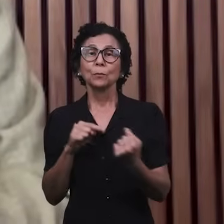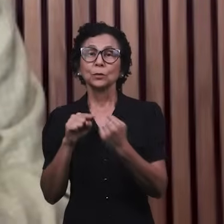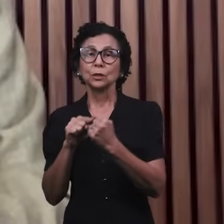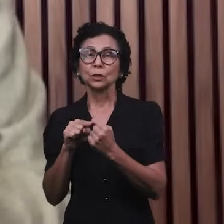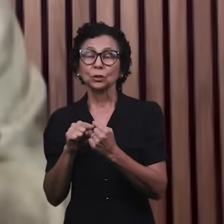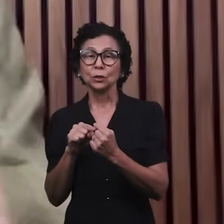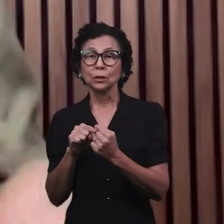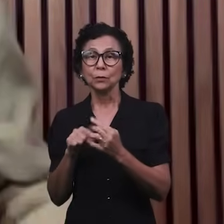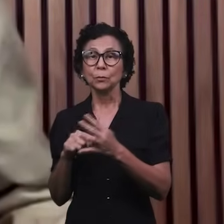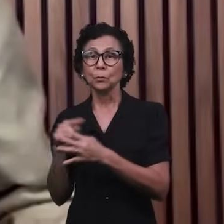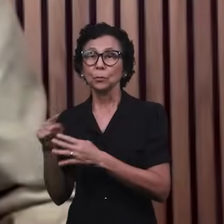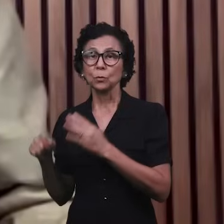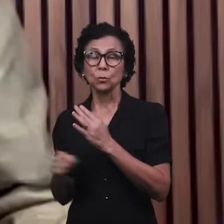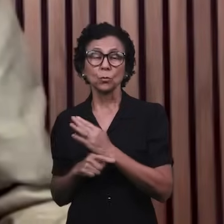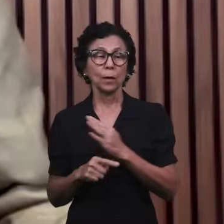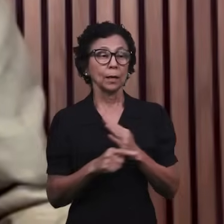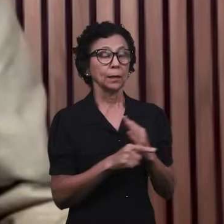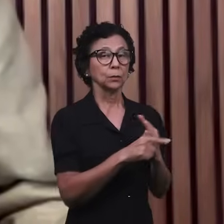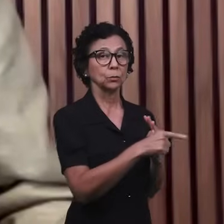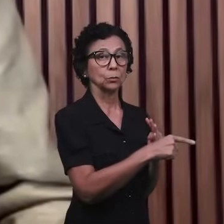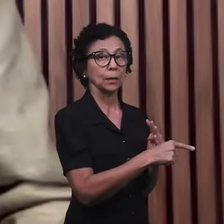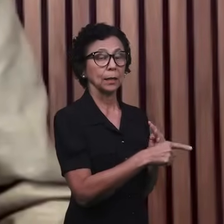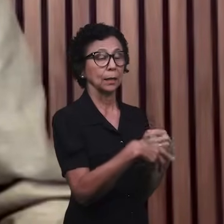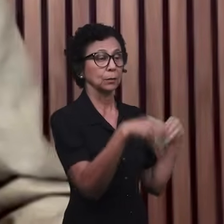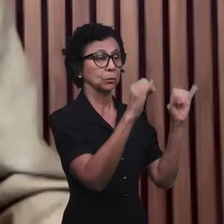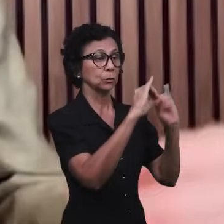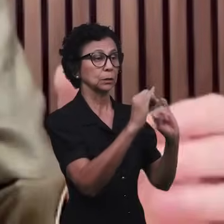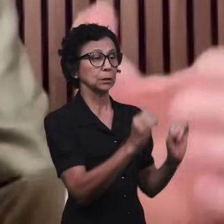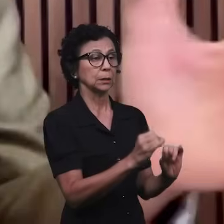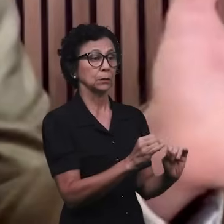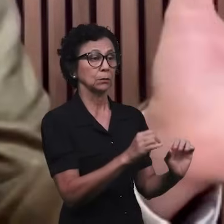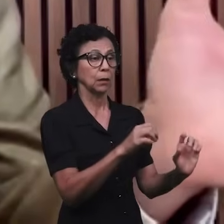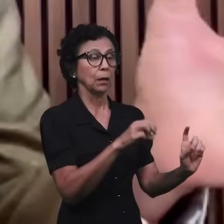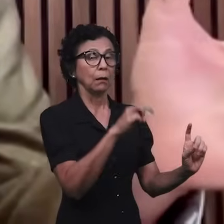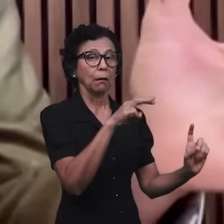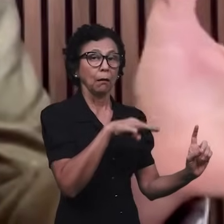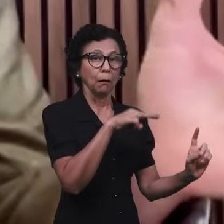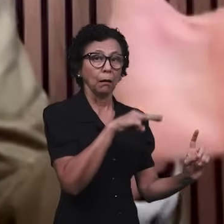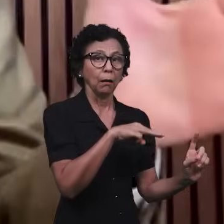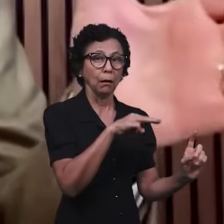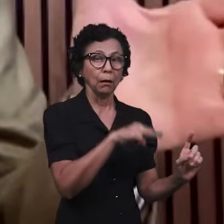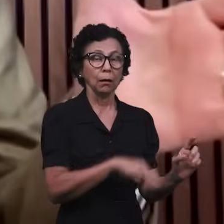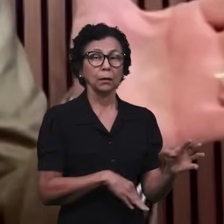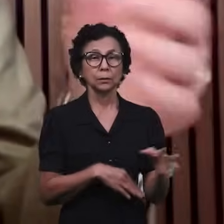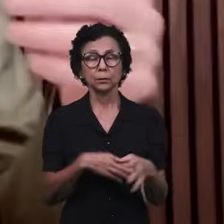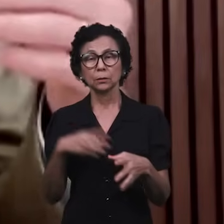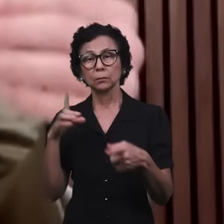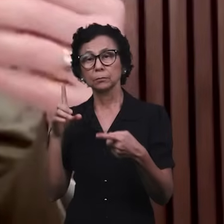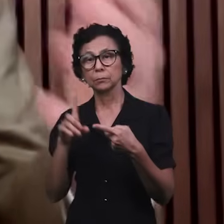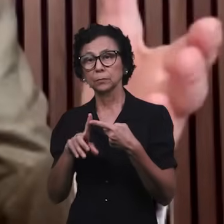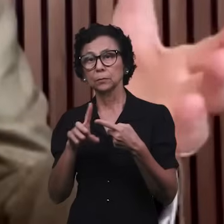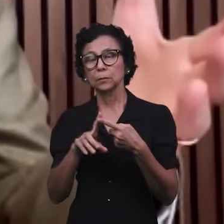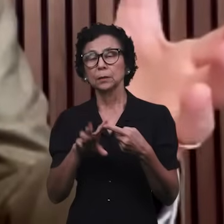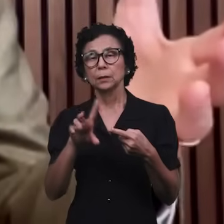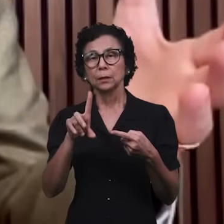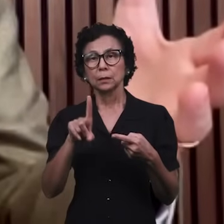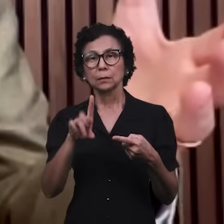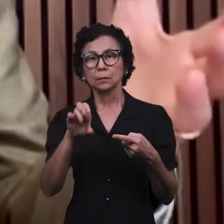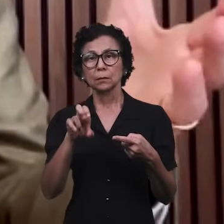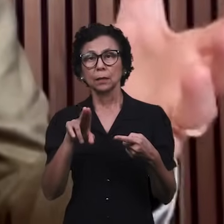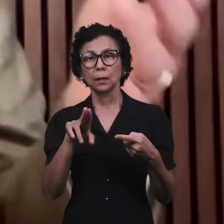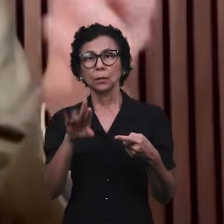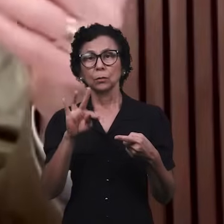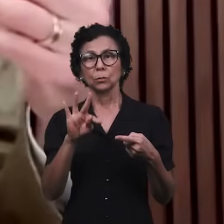adoração aos deuses da Babilônia. Então, o nome de Daniel foi mudado para